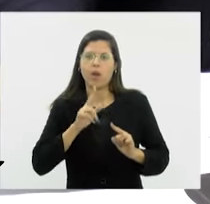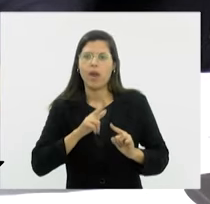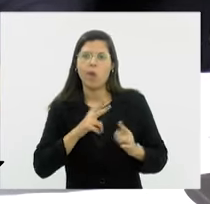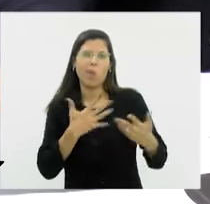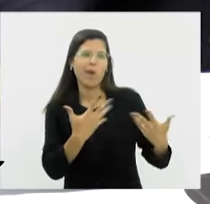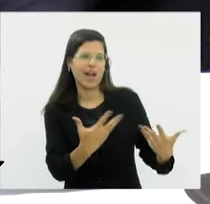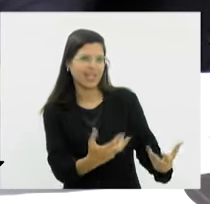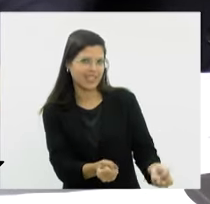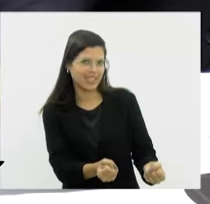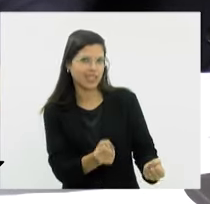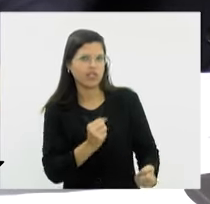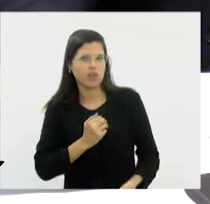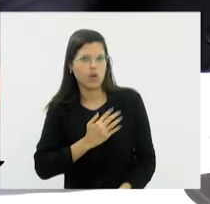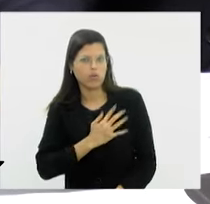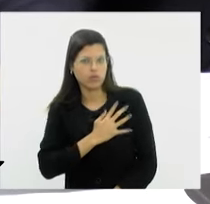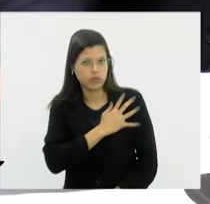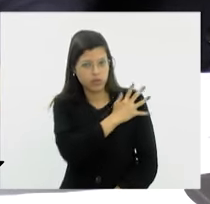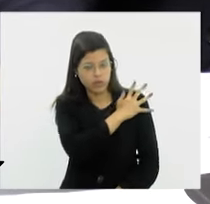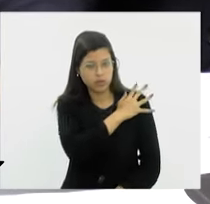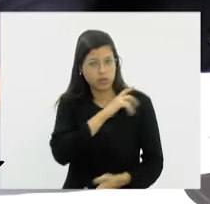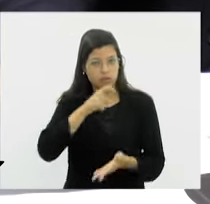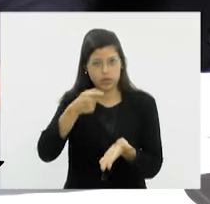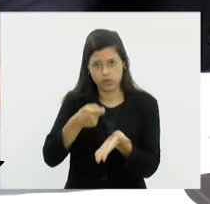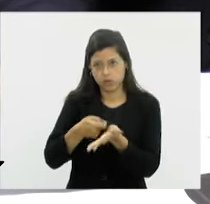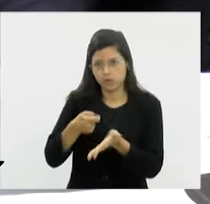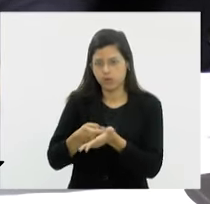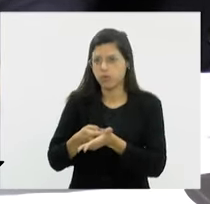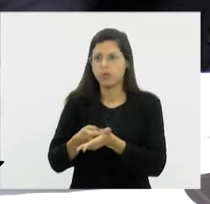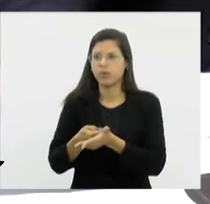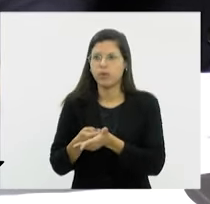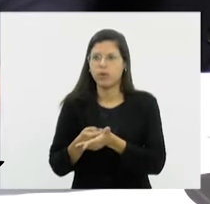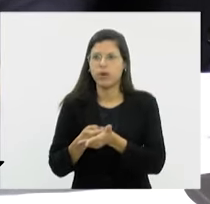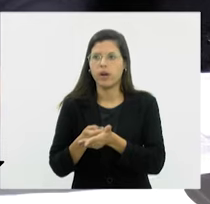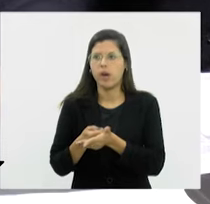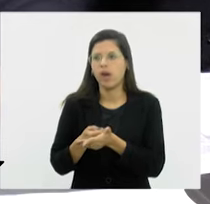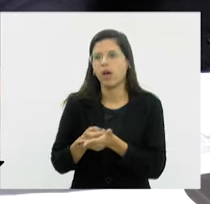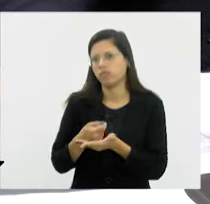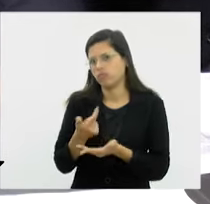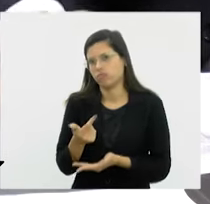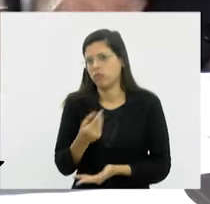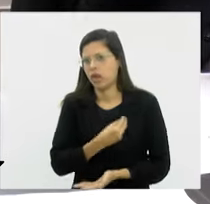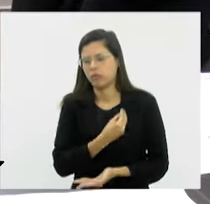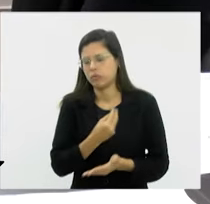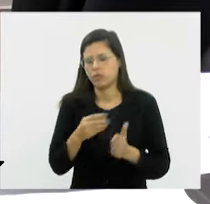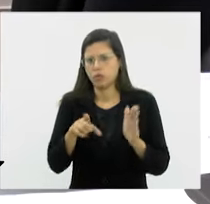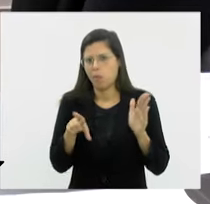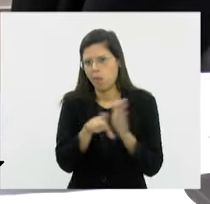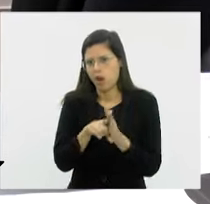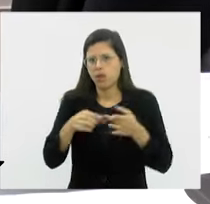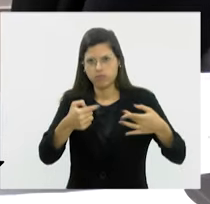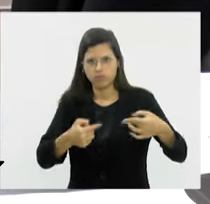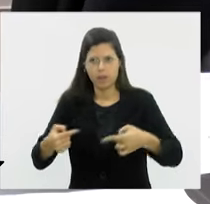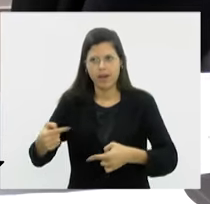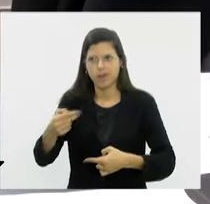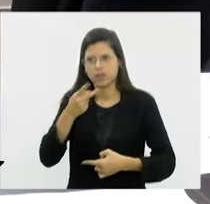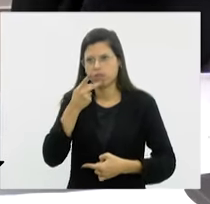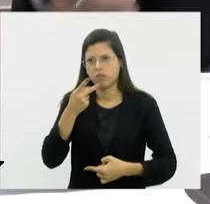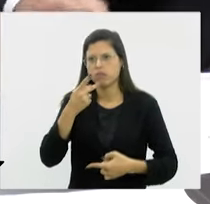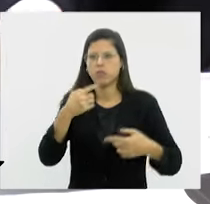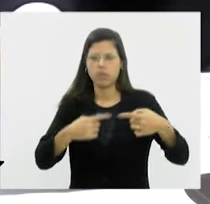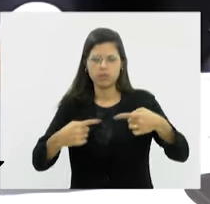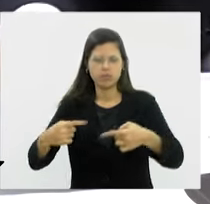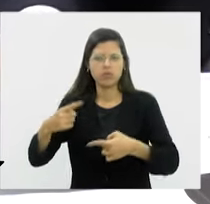reconhecimento da ditadura em si, como não existe uma lei, como aqui, né, no seu debate foi colocado, no debate